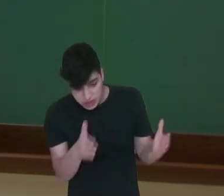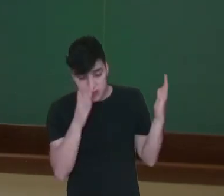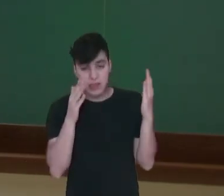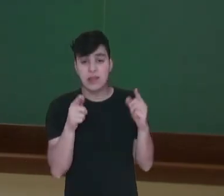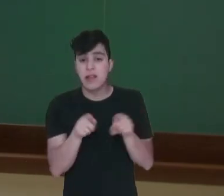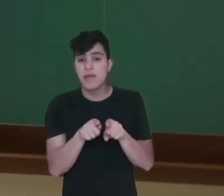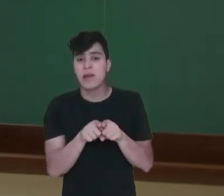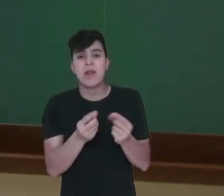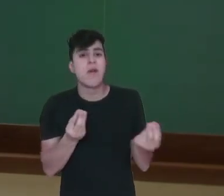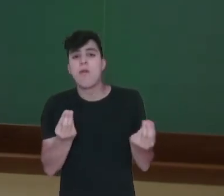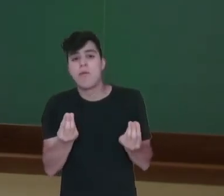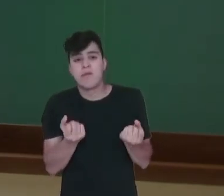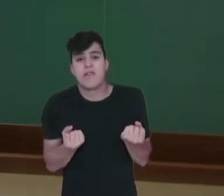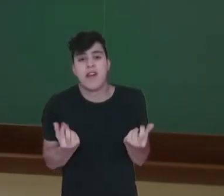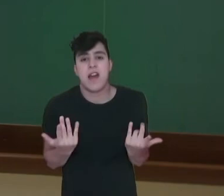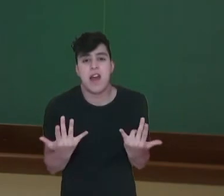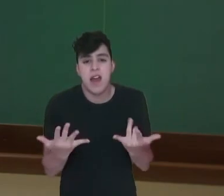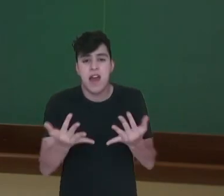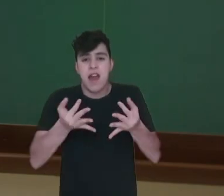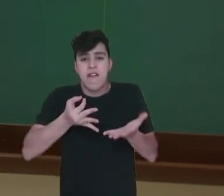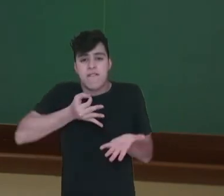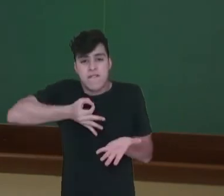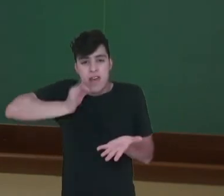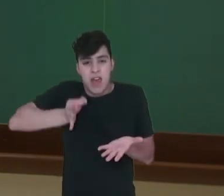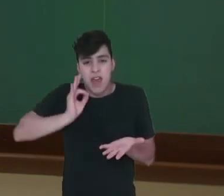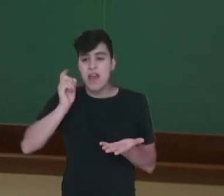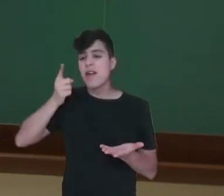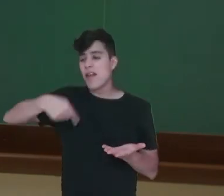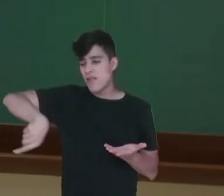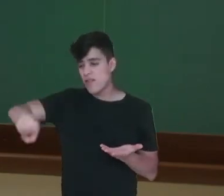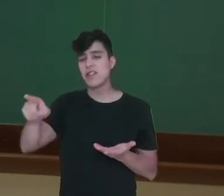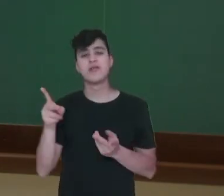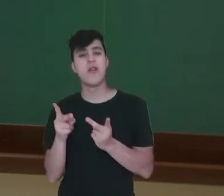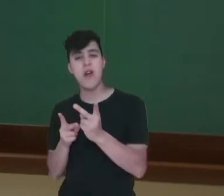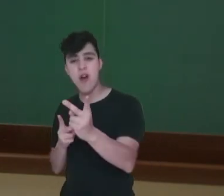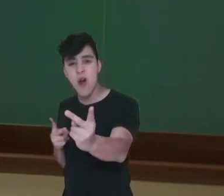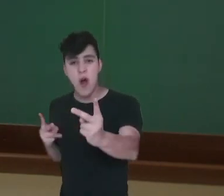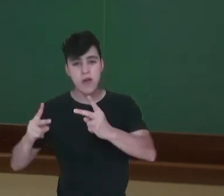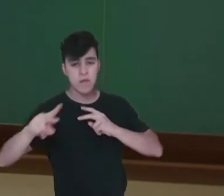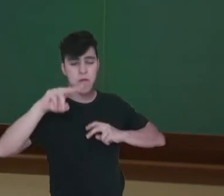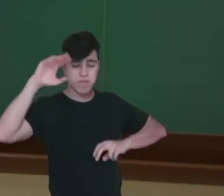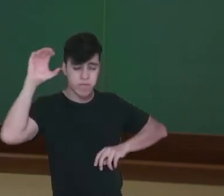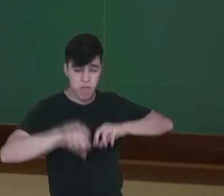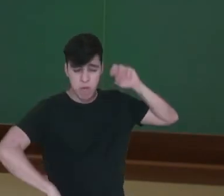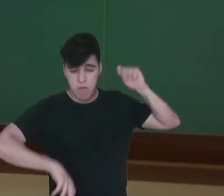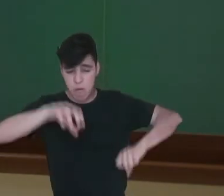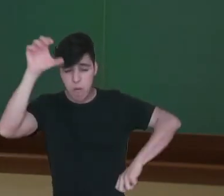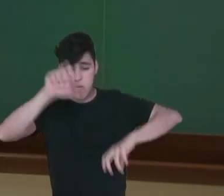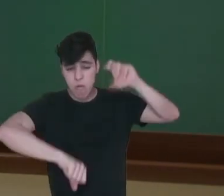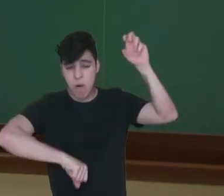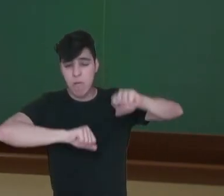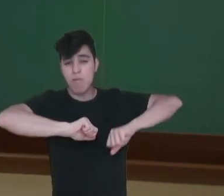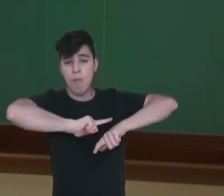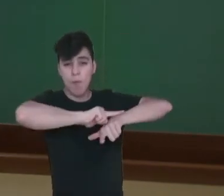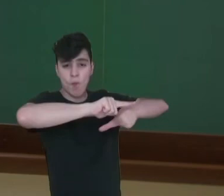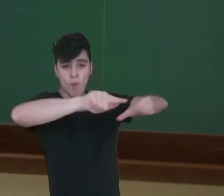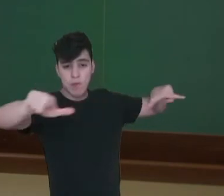cultivo do café, continua essa questão do desmatamento da floresta atlântica,